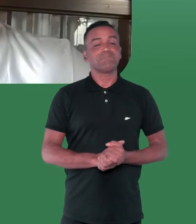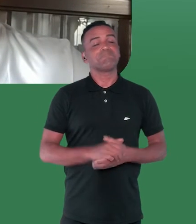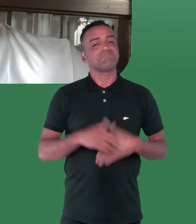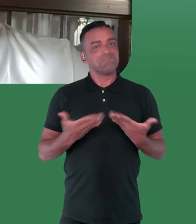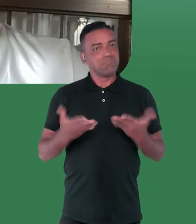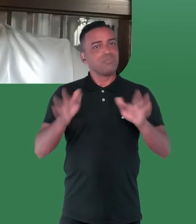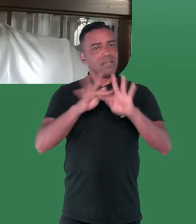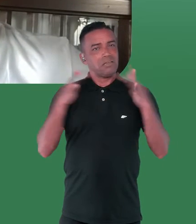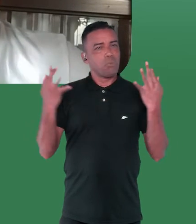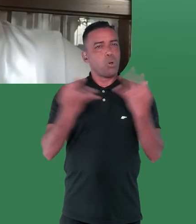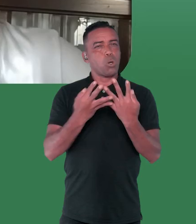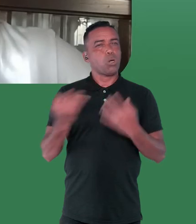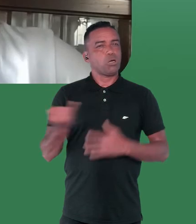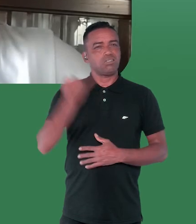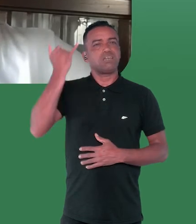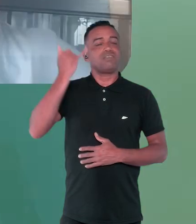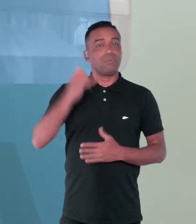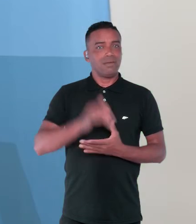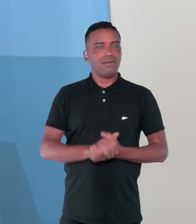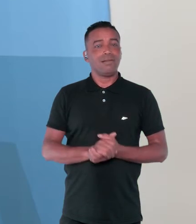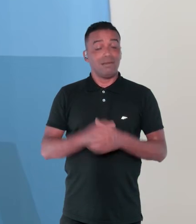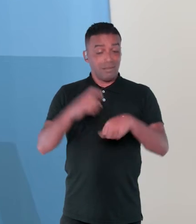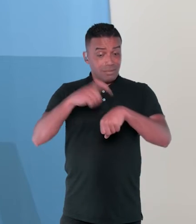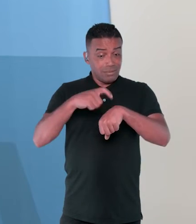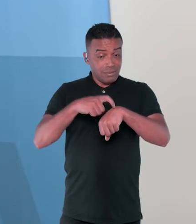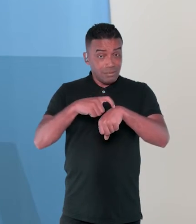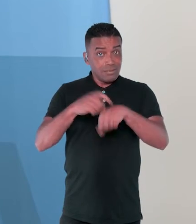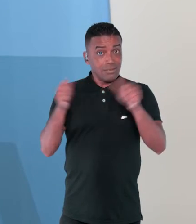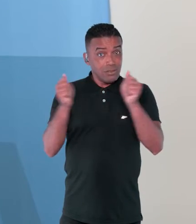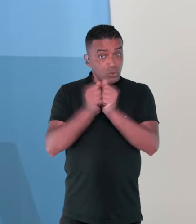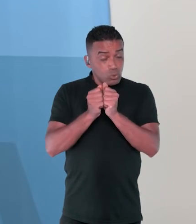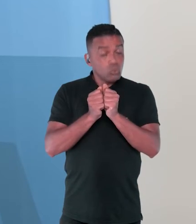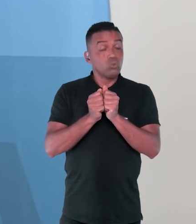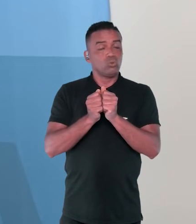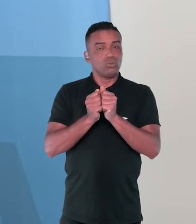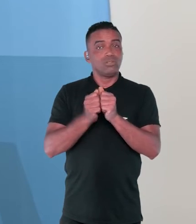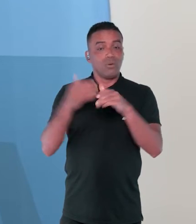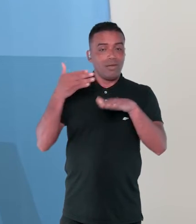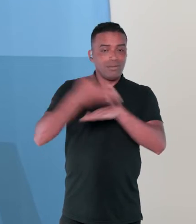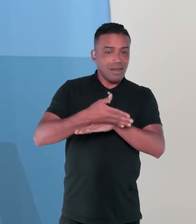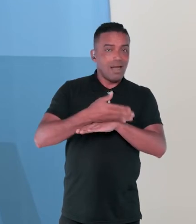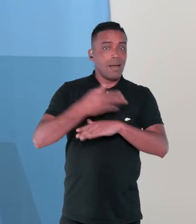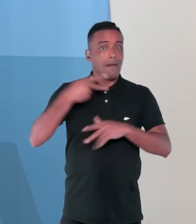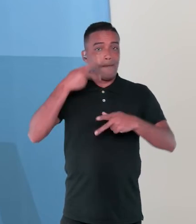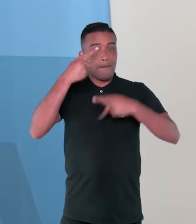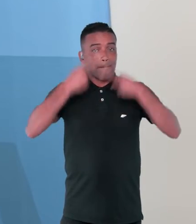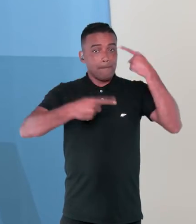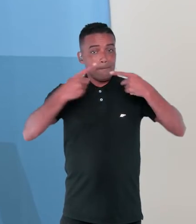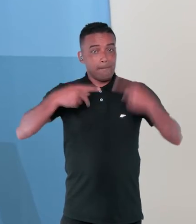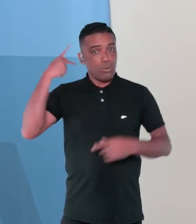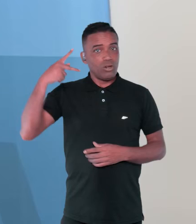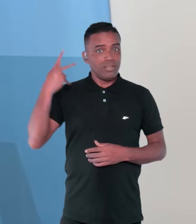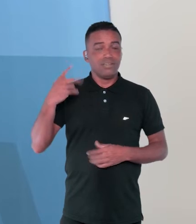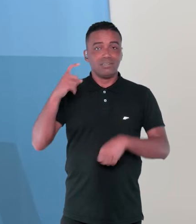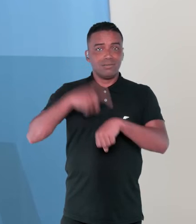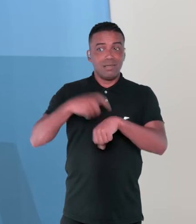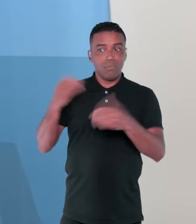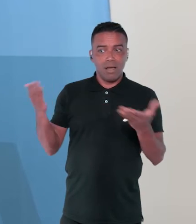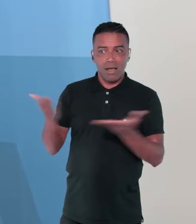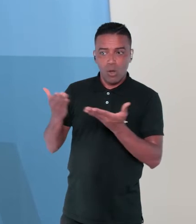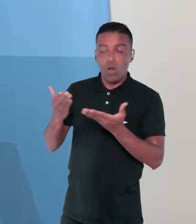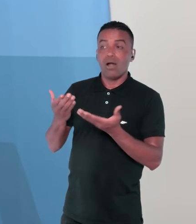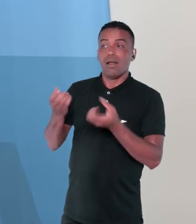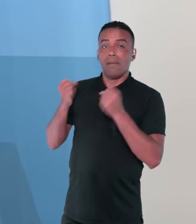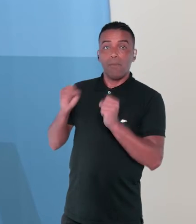a importância, né? Quer passar E, mais tempo, né, Eduardo, com você, porque se entrar na política também, o tempo que você agora